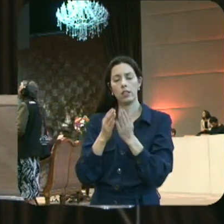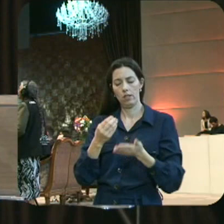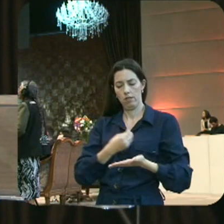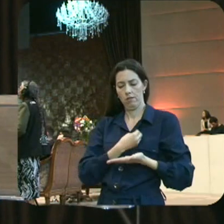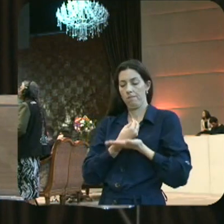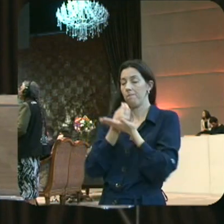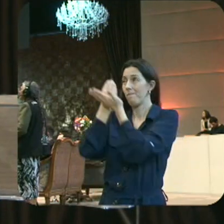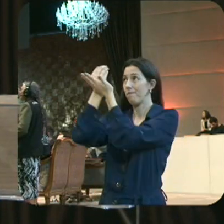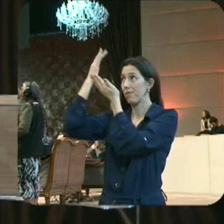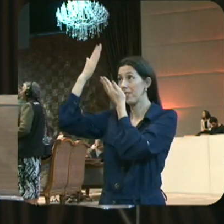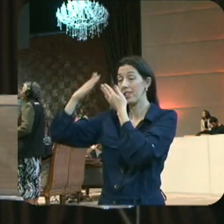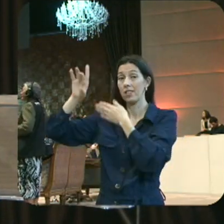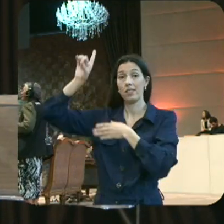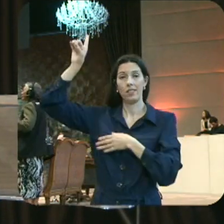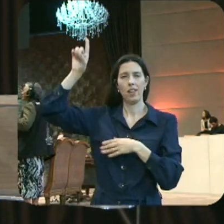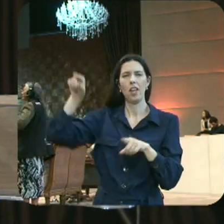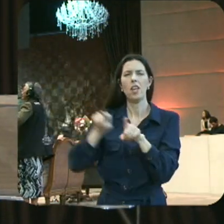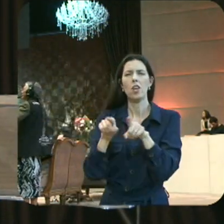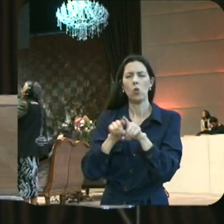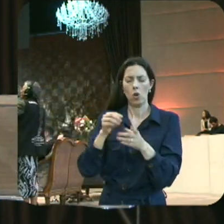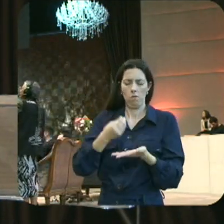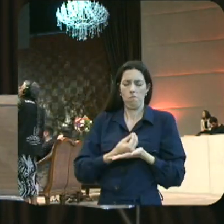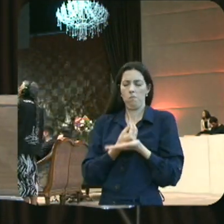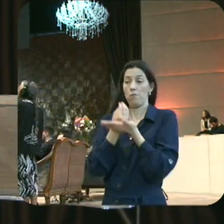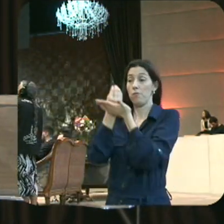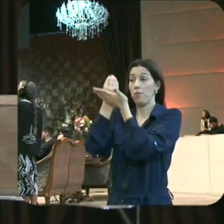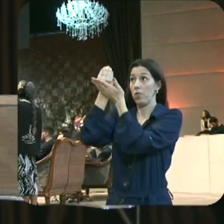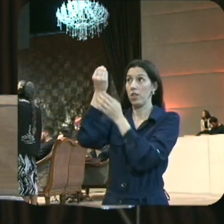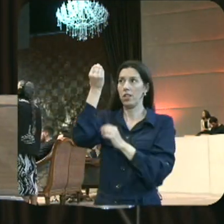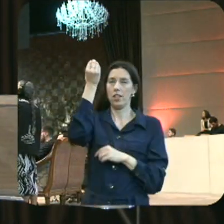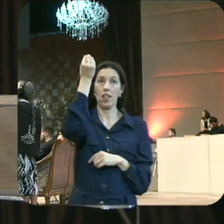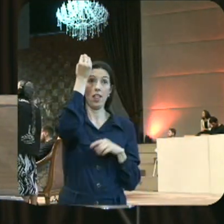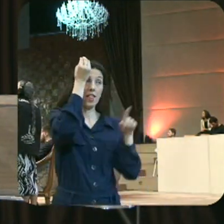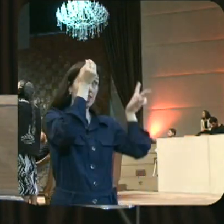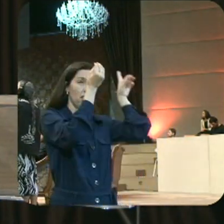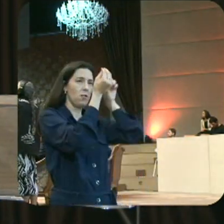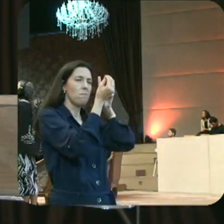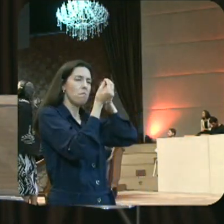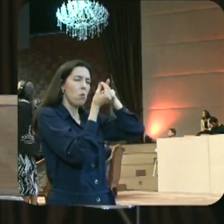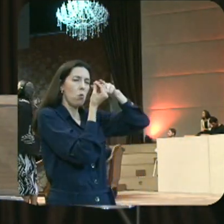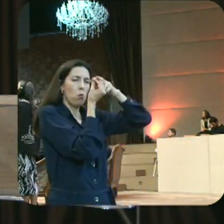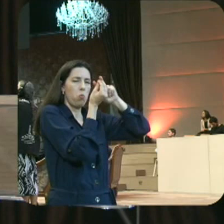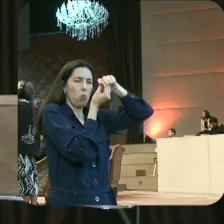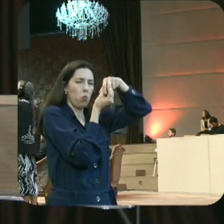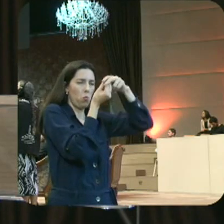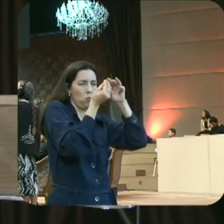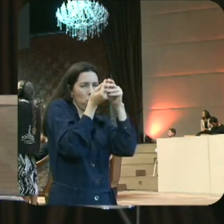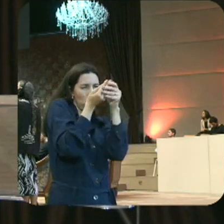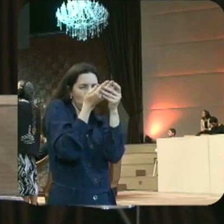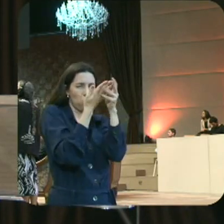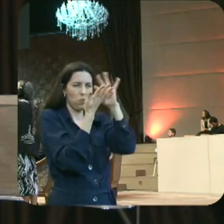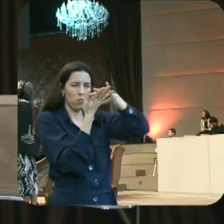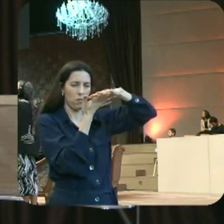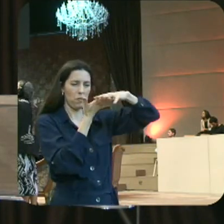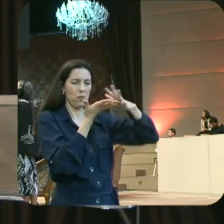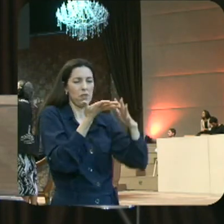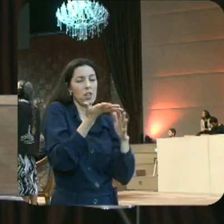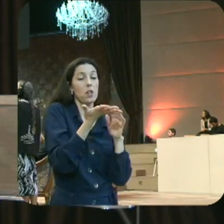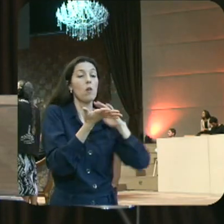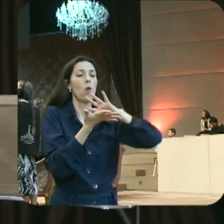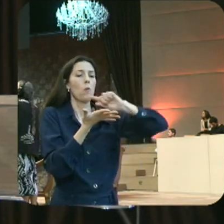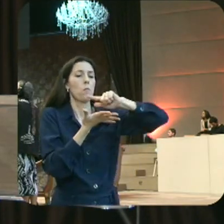de conserto. O povo de Israel foi lá, desenterrou aquelas